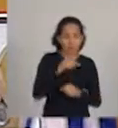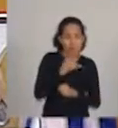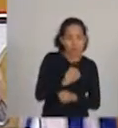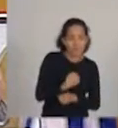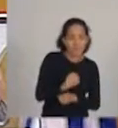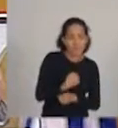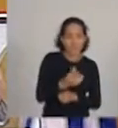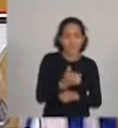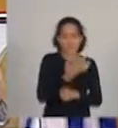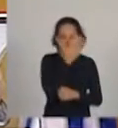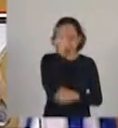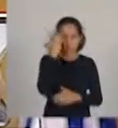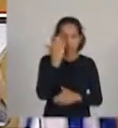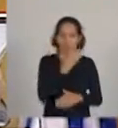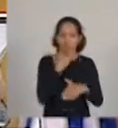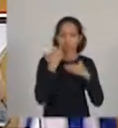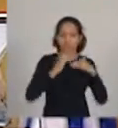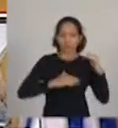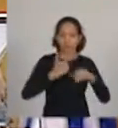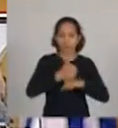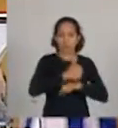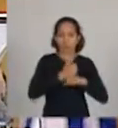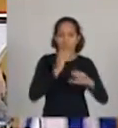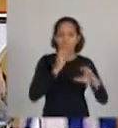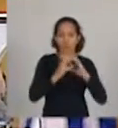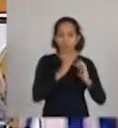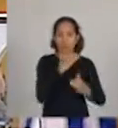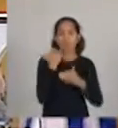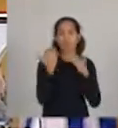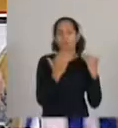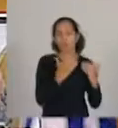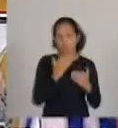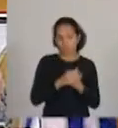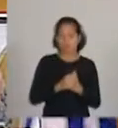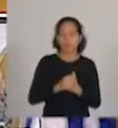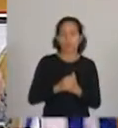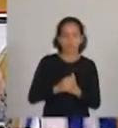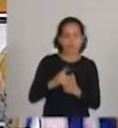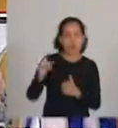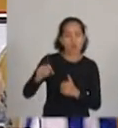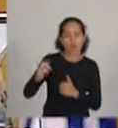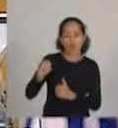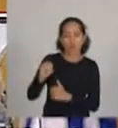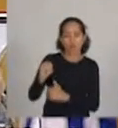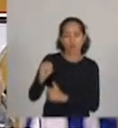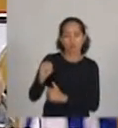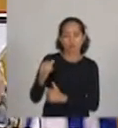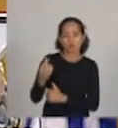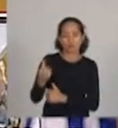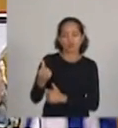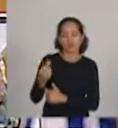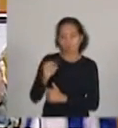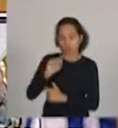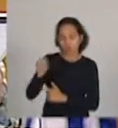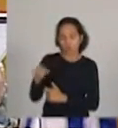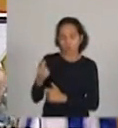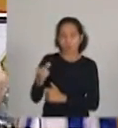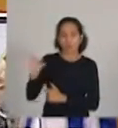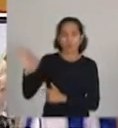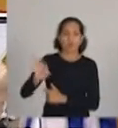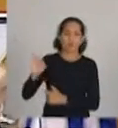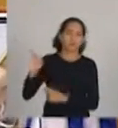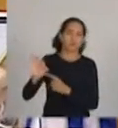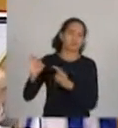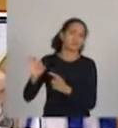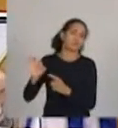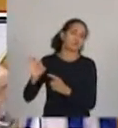pela Covid. O percentual é de 8,6%, maior do que o total